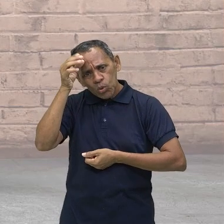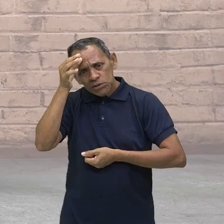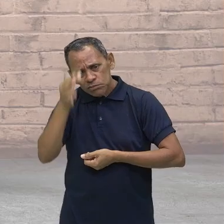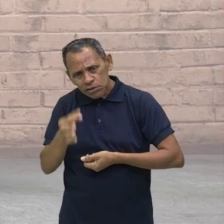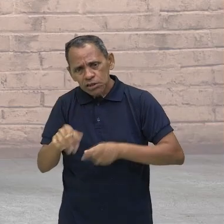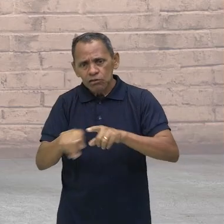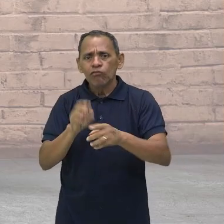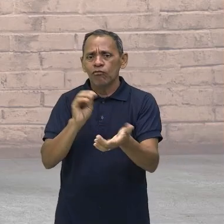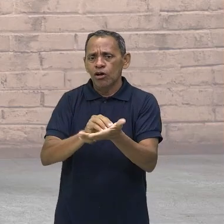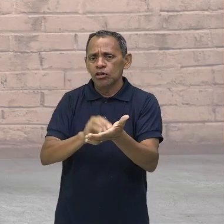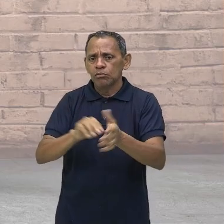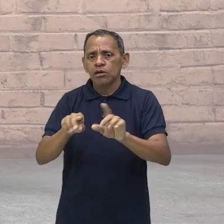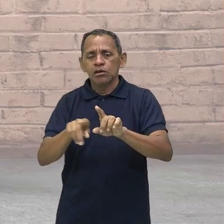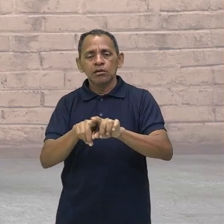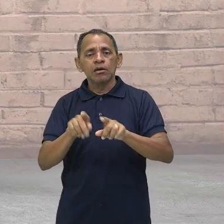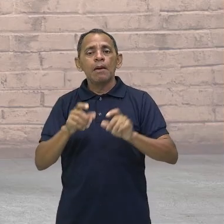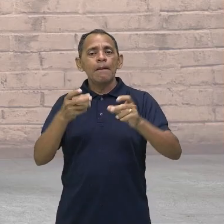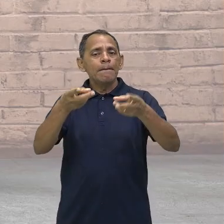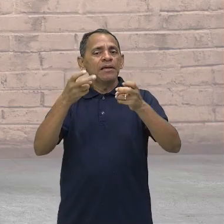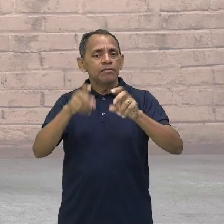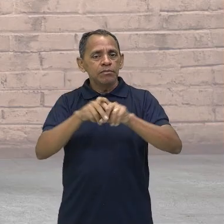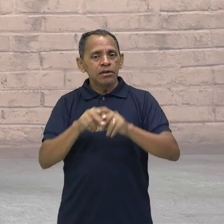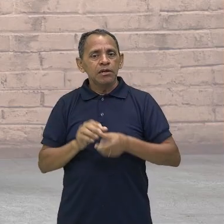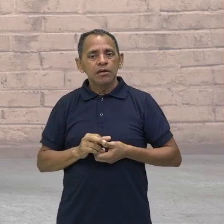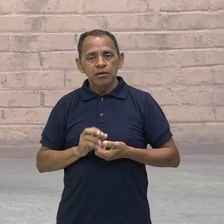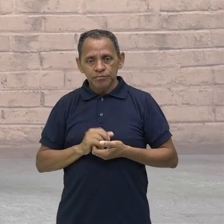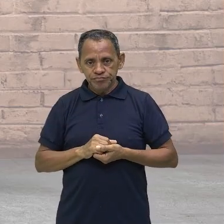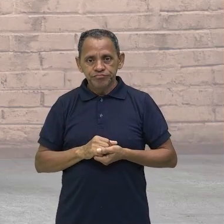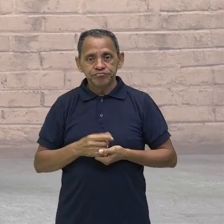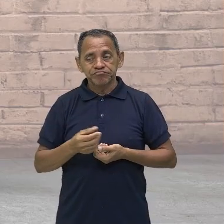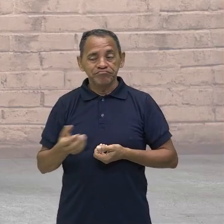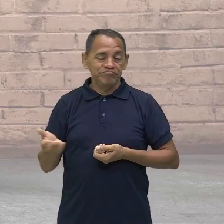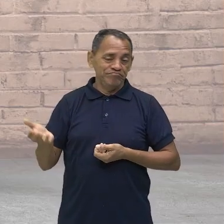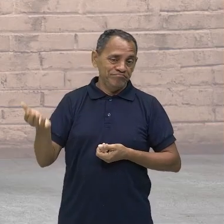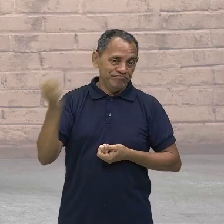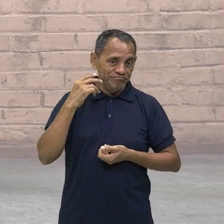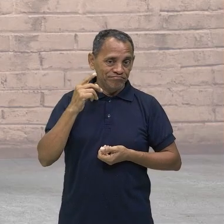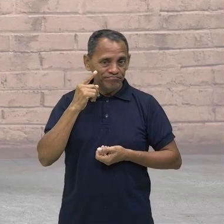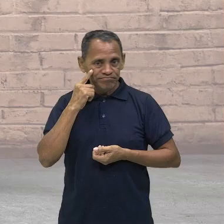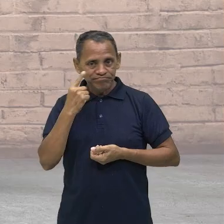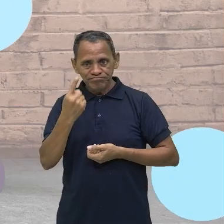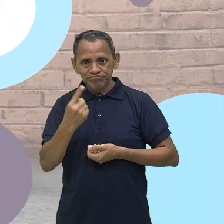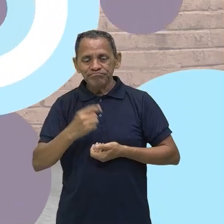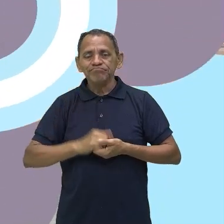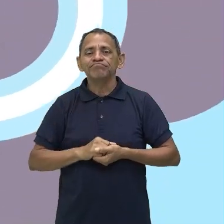entender direitinho, vem comigo que nós vamos começar a ver esse corpo desde os primórdios.